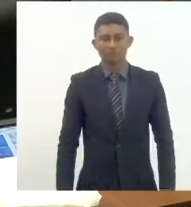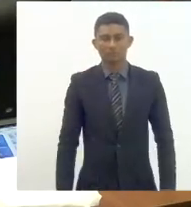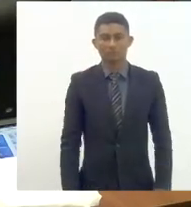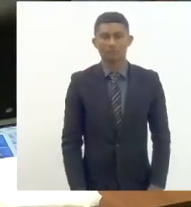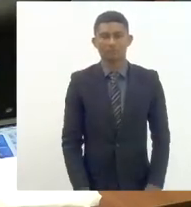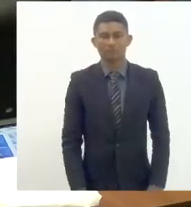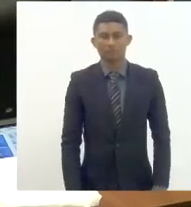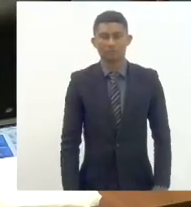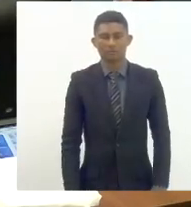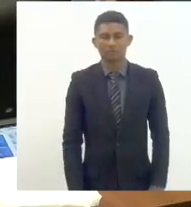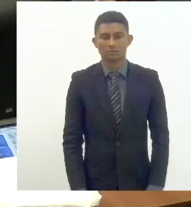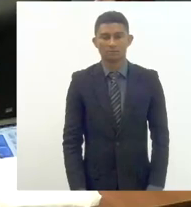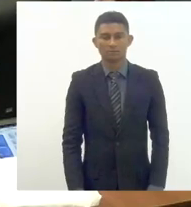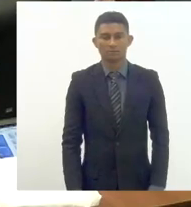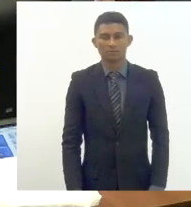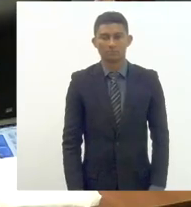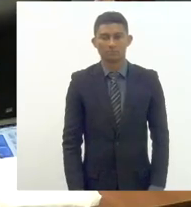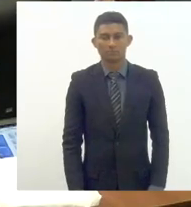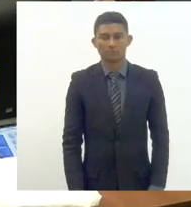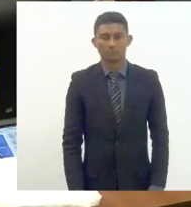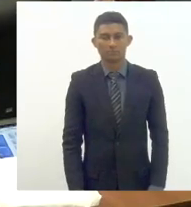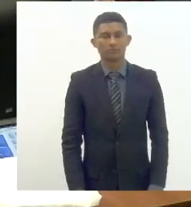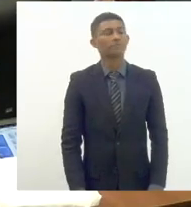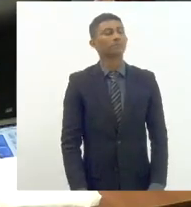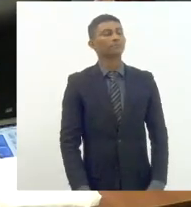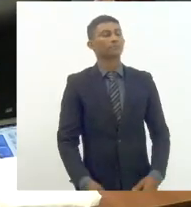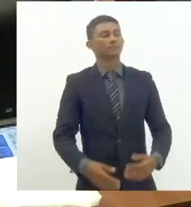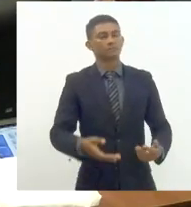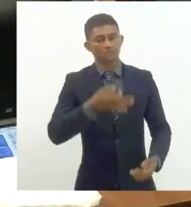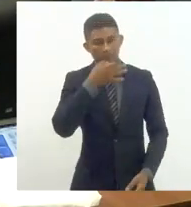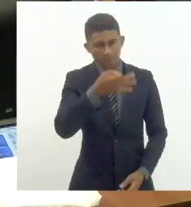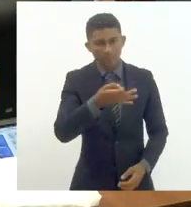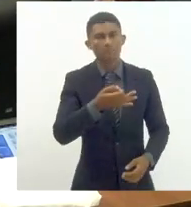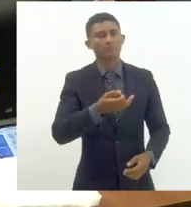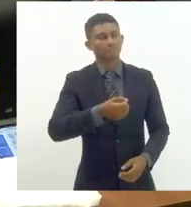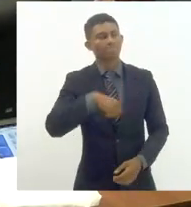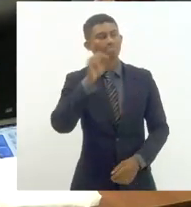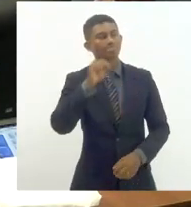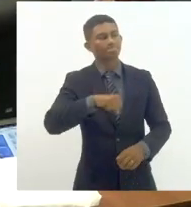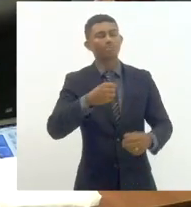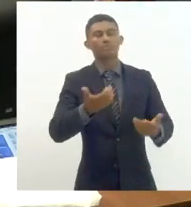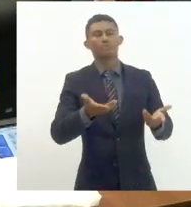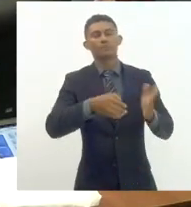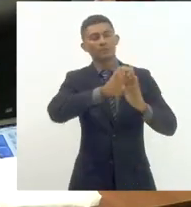Isso. Senhor presidente, parecer pela juridicidade com emendas.